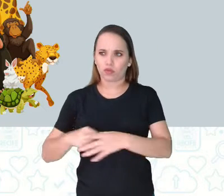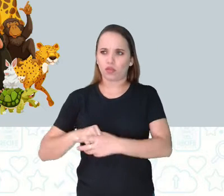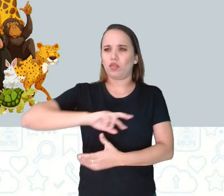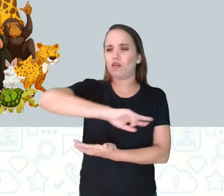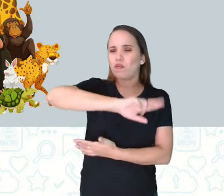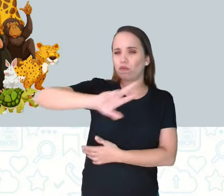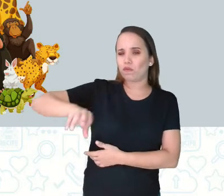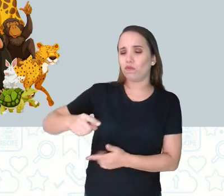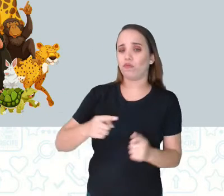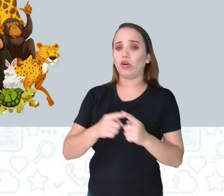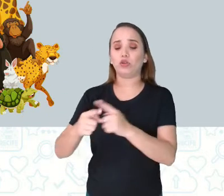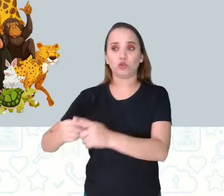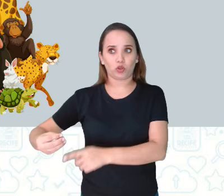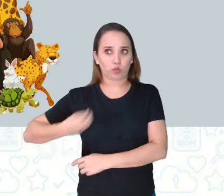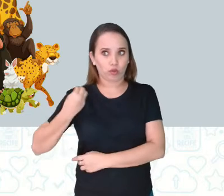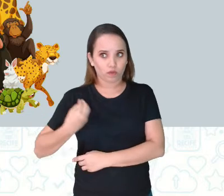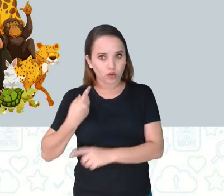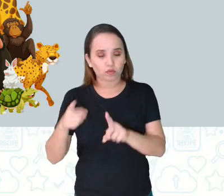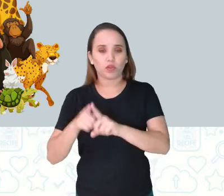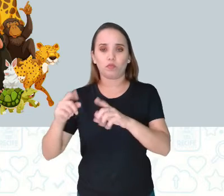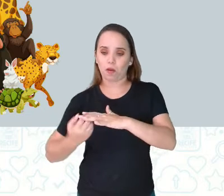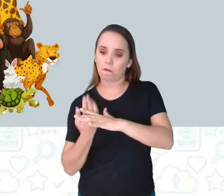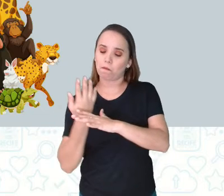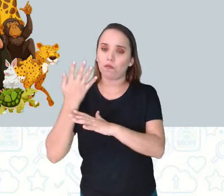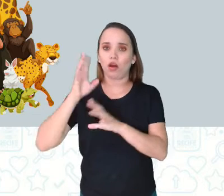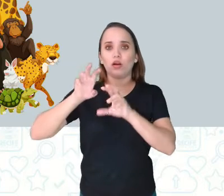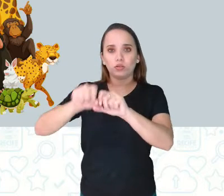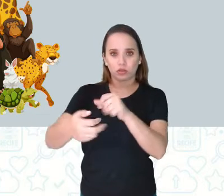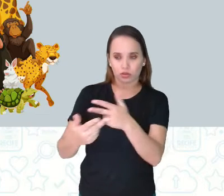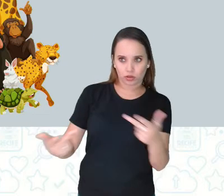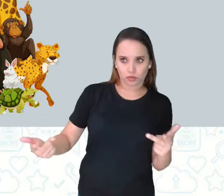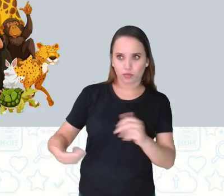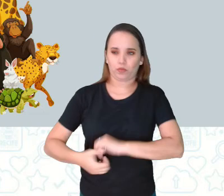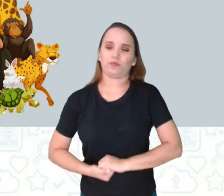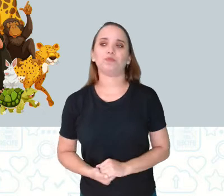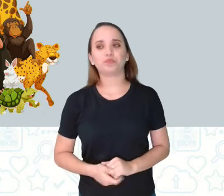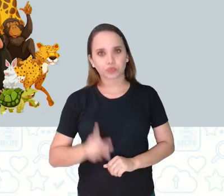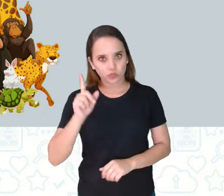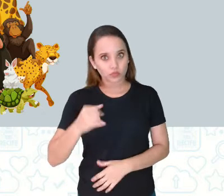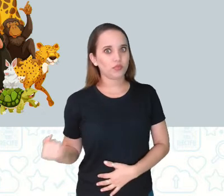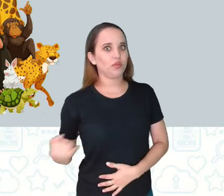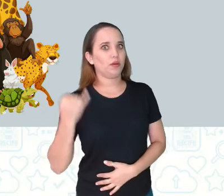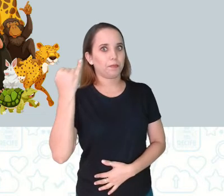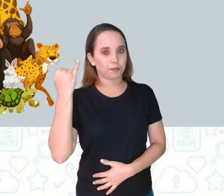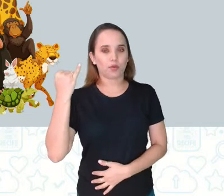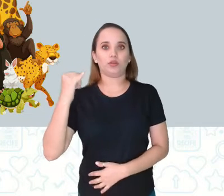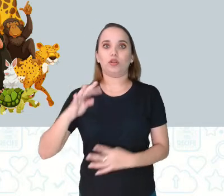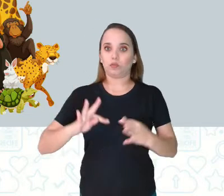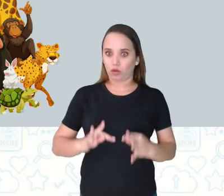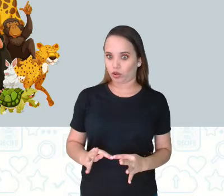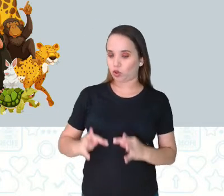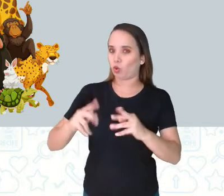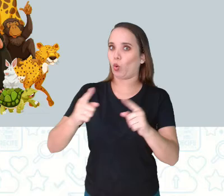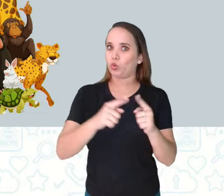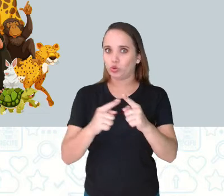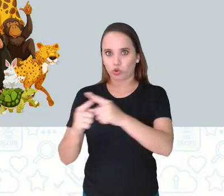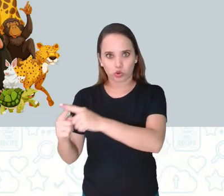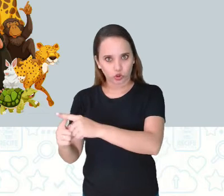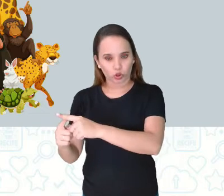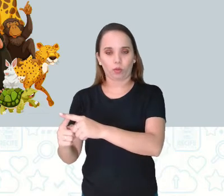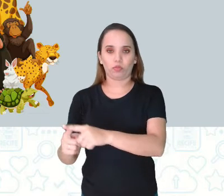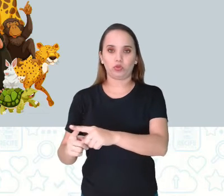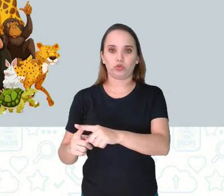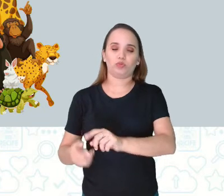de animais. E sua importância é de grande relevância para todas as espécies. No momento